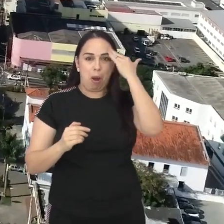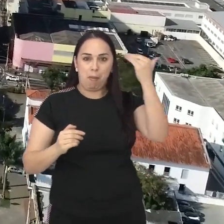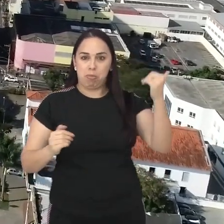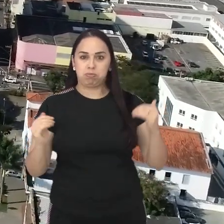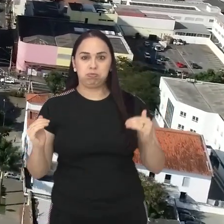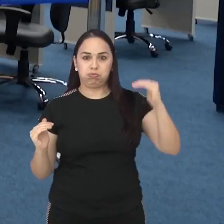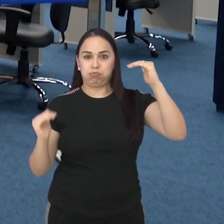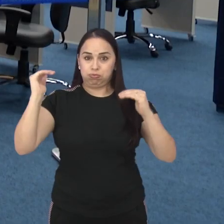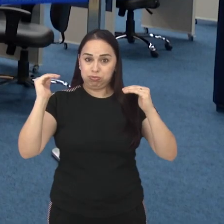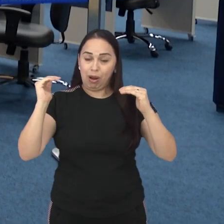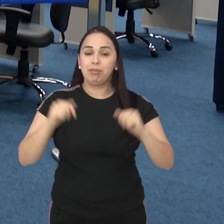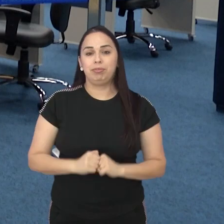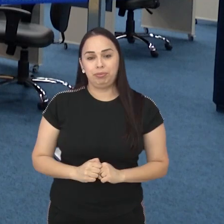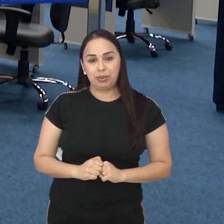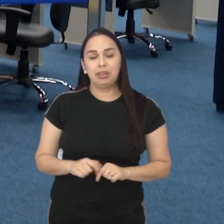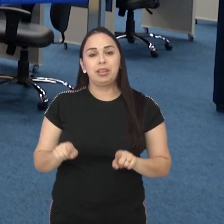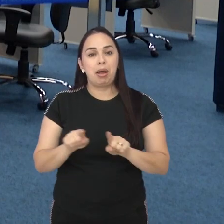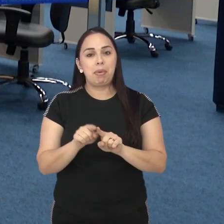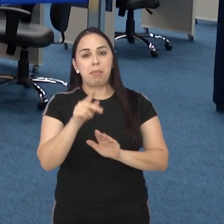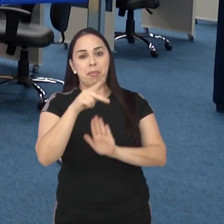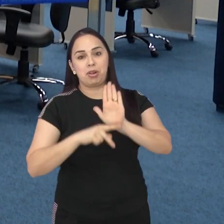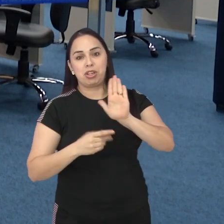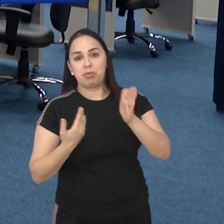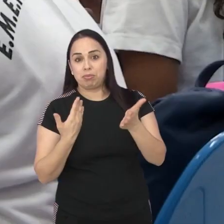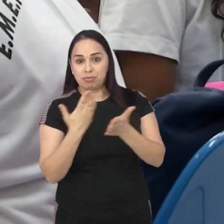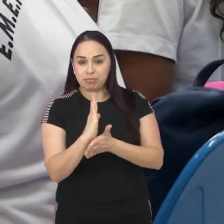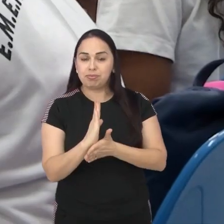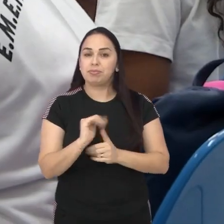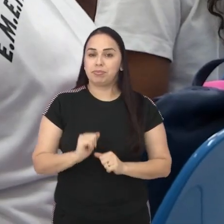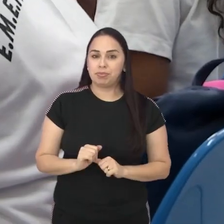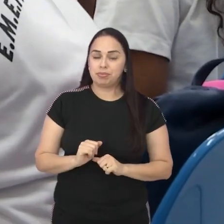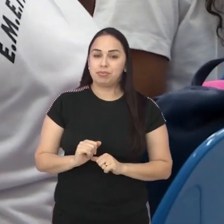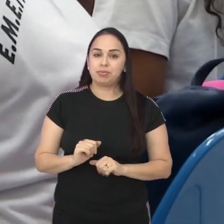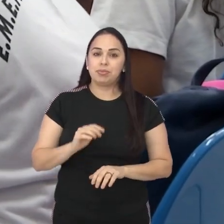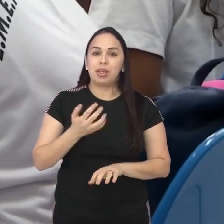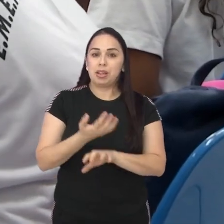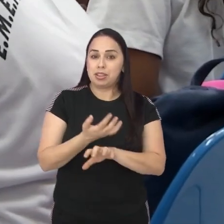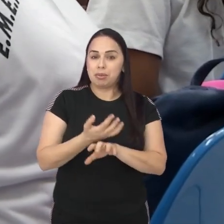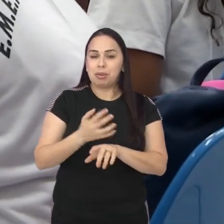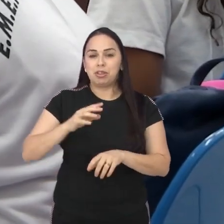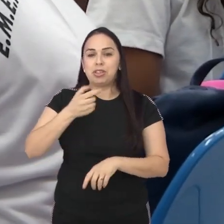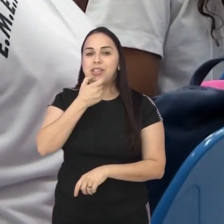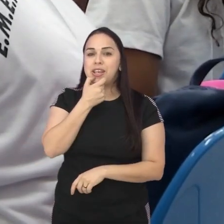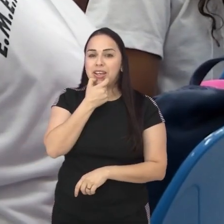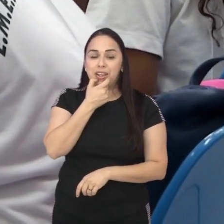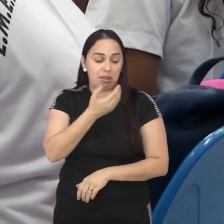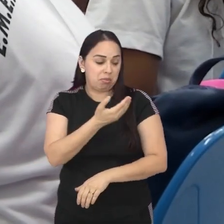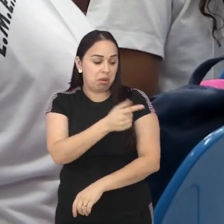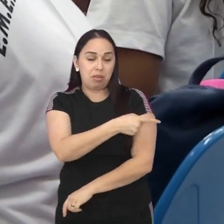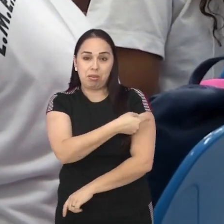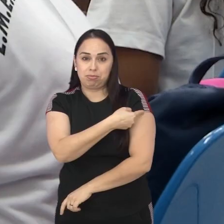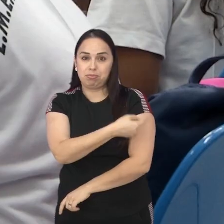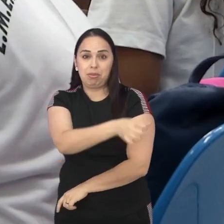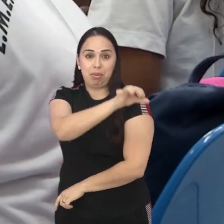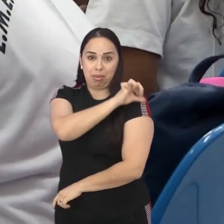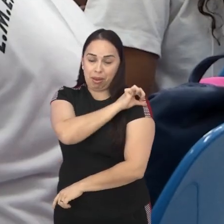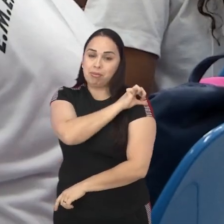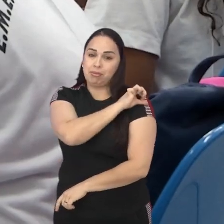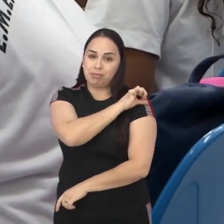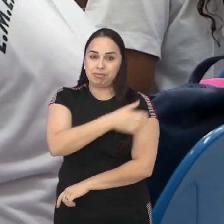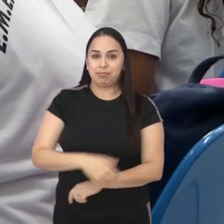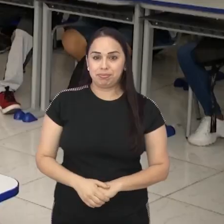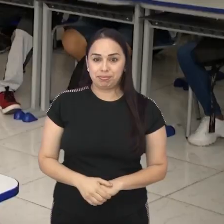cidades do mundo. Outra matéria aprovada na área inclui a disciplina de inglês nos anos iniciais do